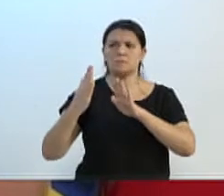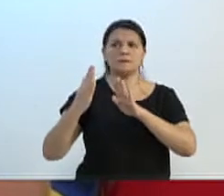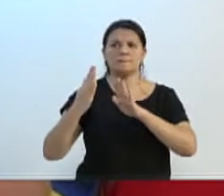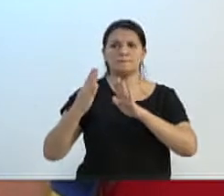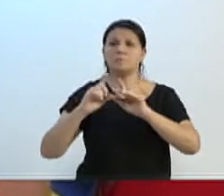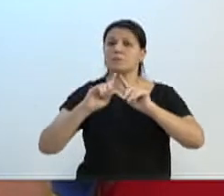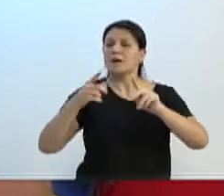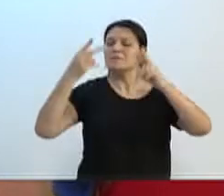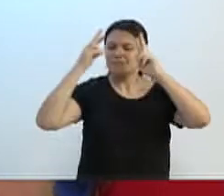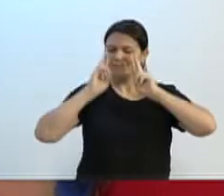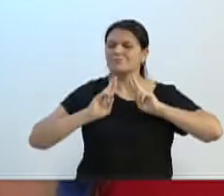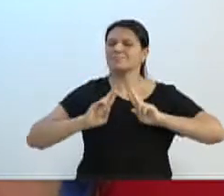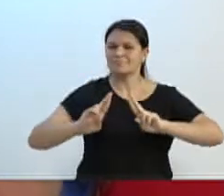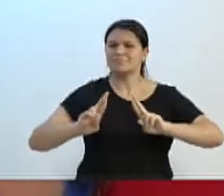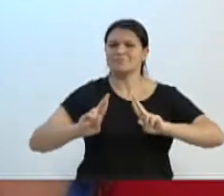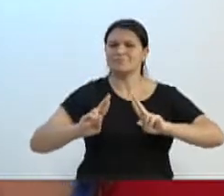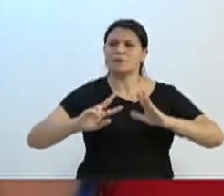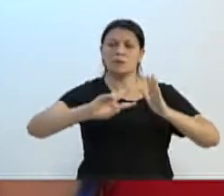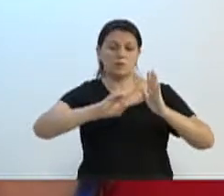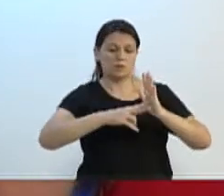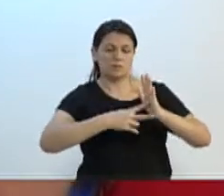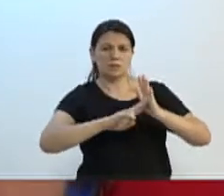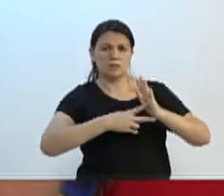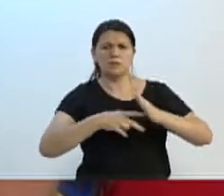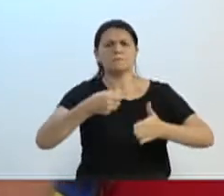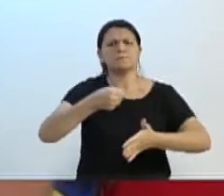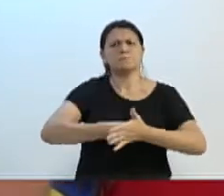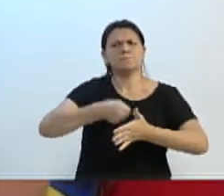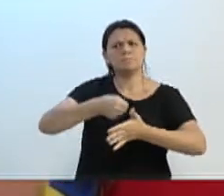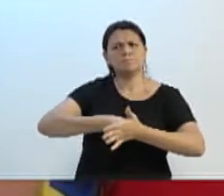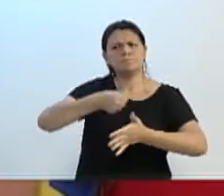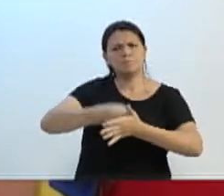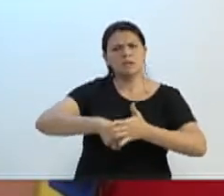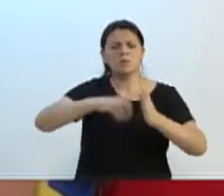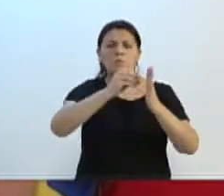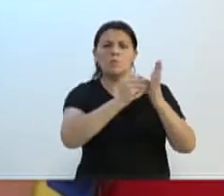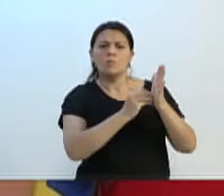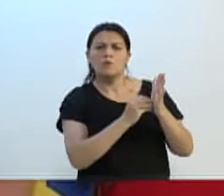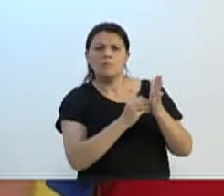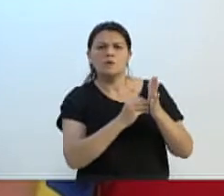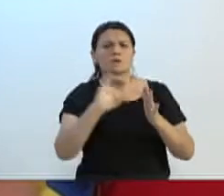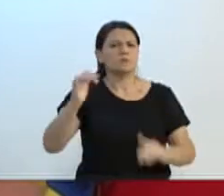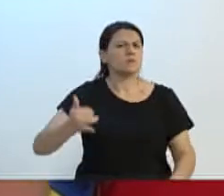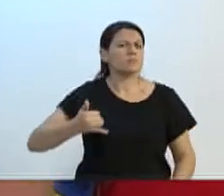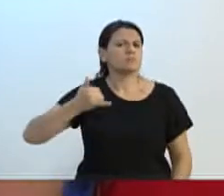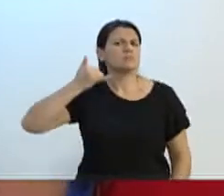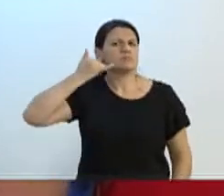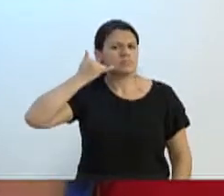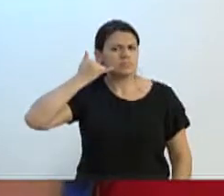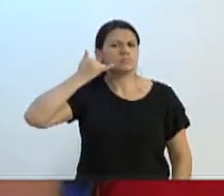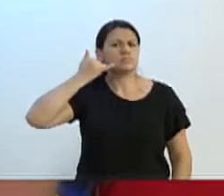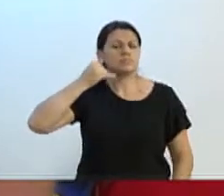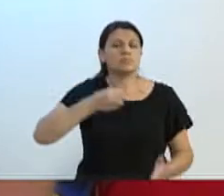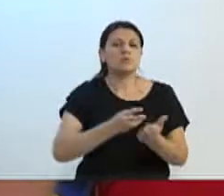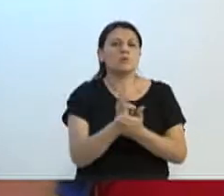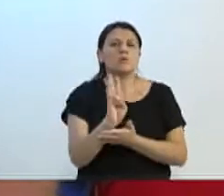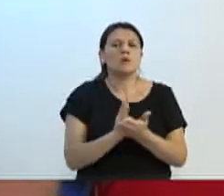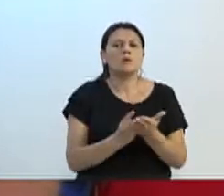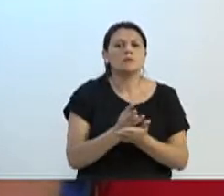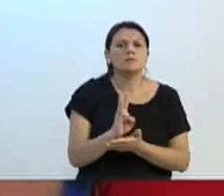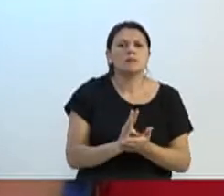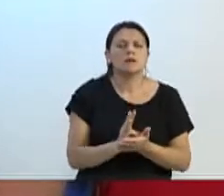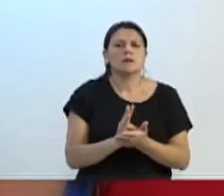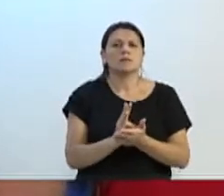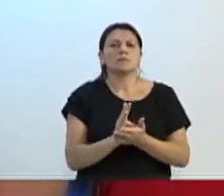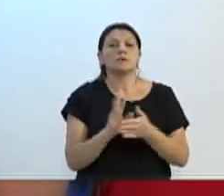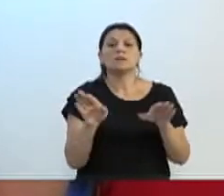respeito. O Sintraceb tem cobrado, através de ofícios, ligações telefônicas, WhatsApp, via